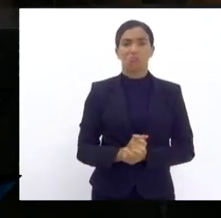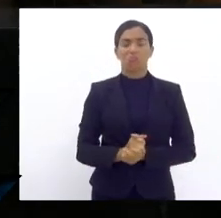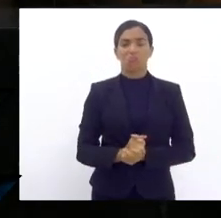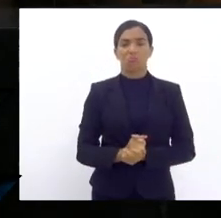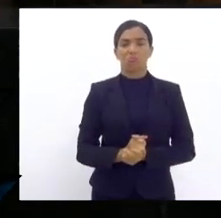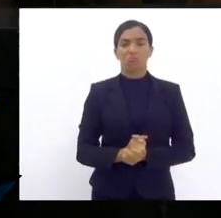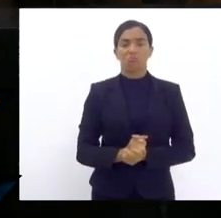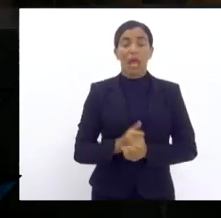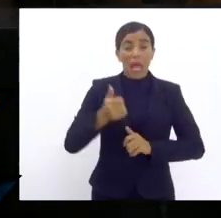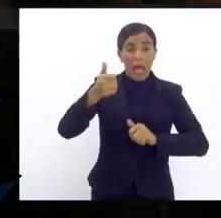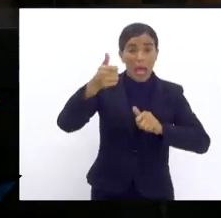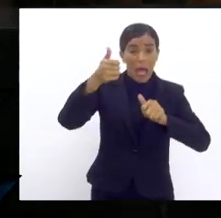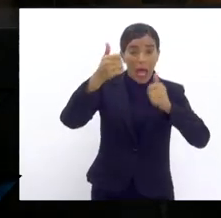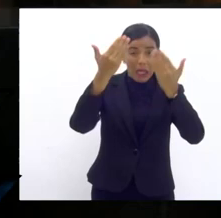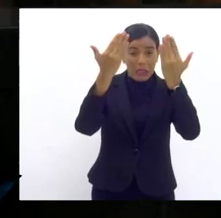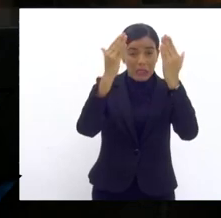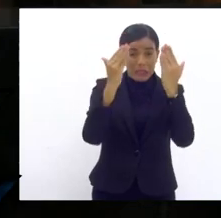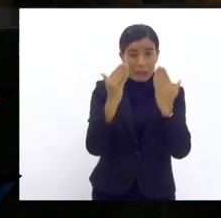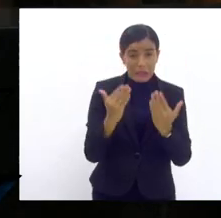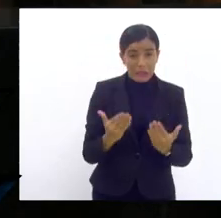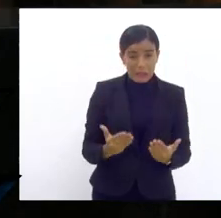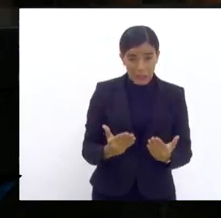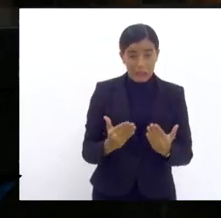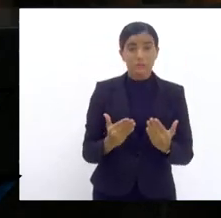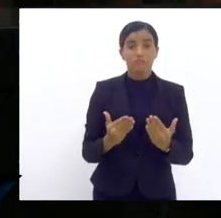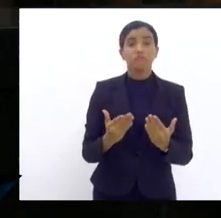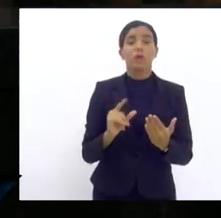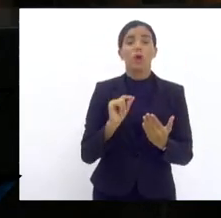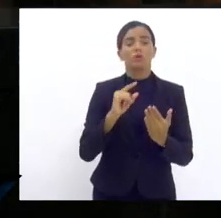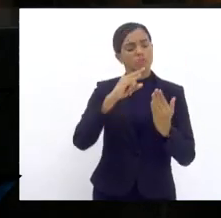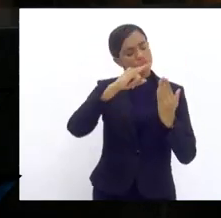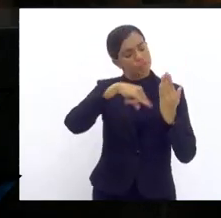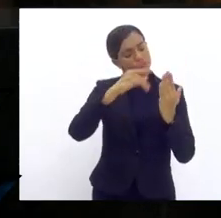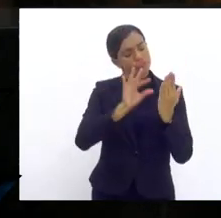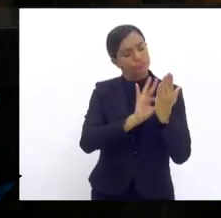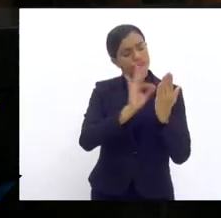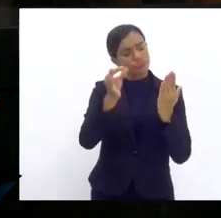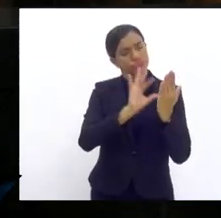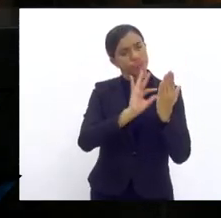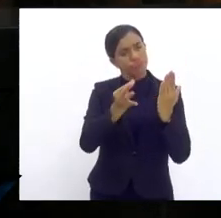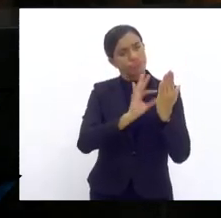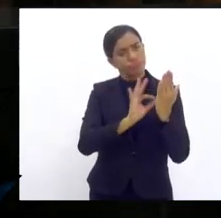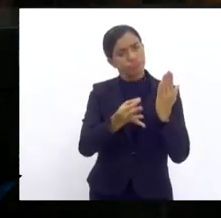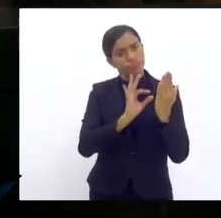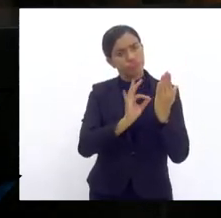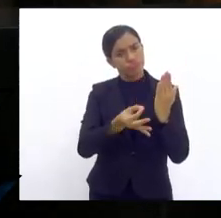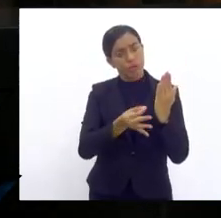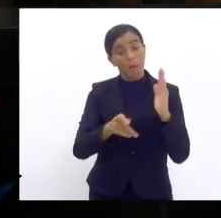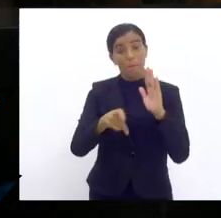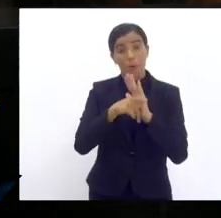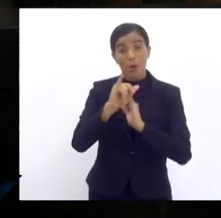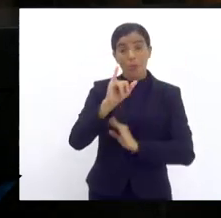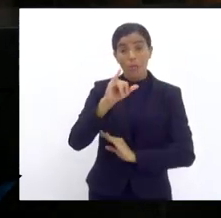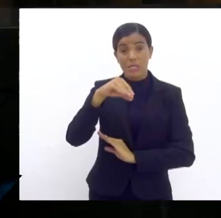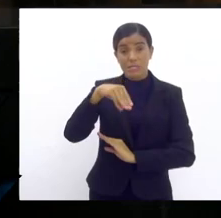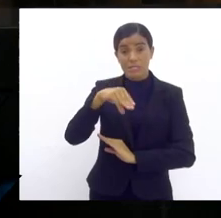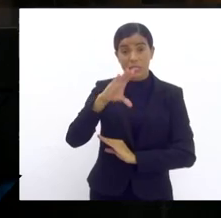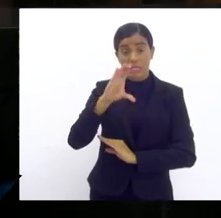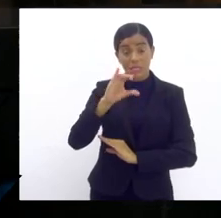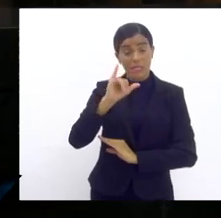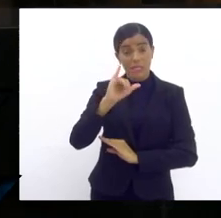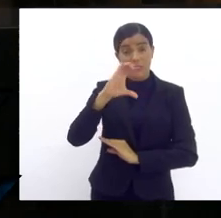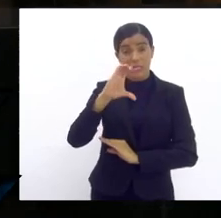E analisando as receitas do ICMS dos dois primeiros meses e o terceiro mês não